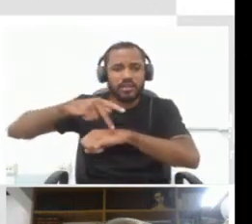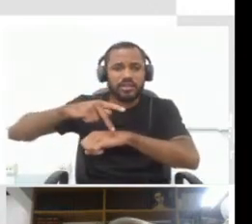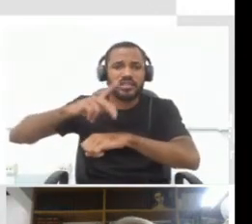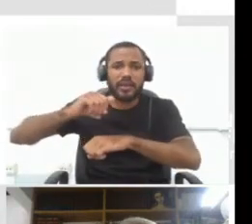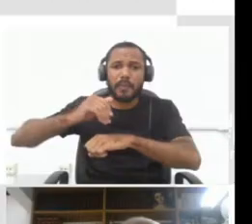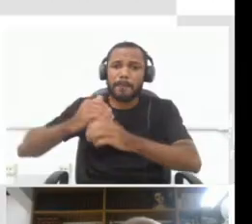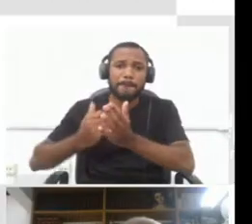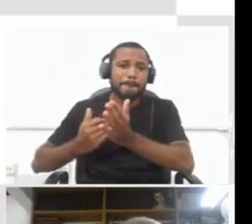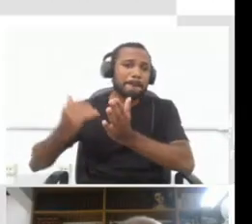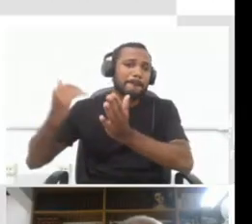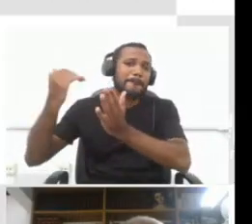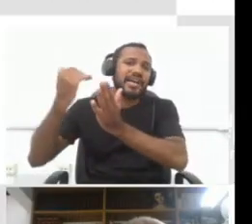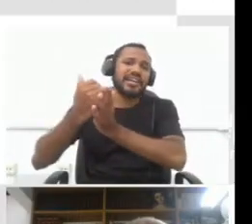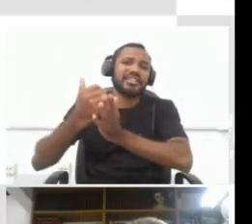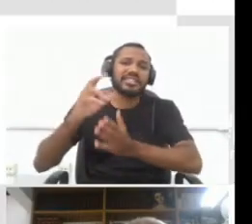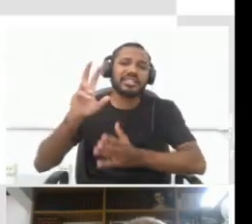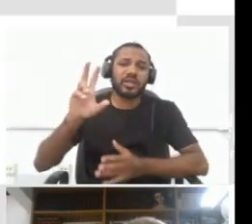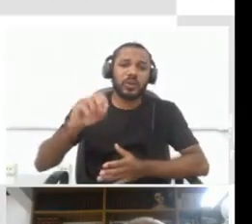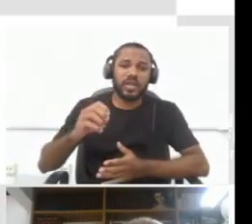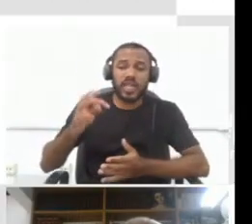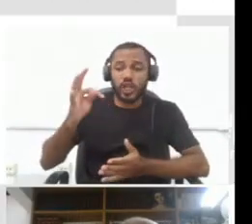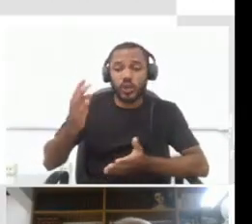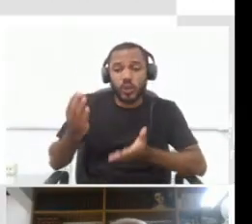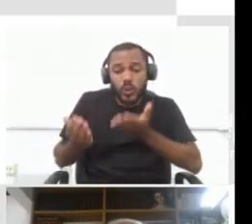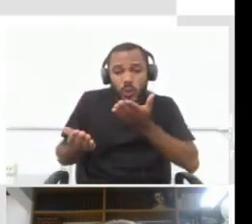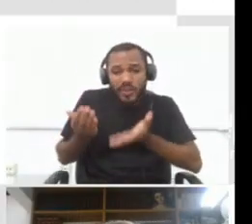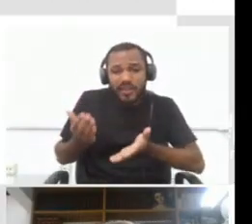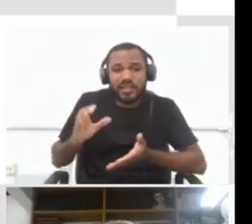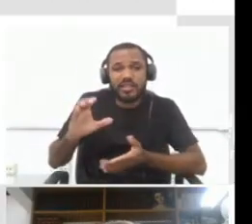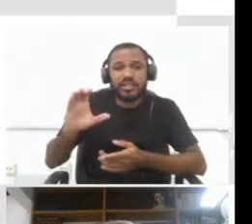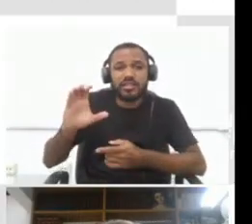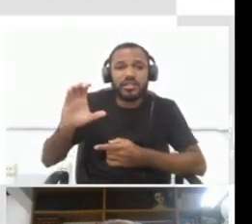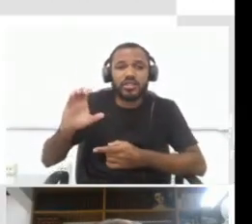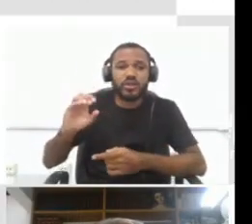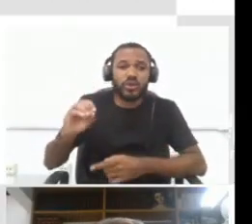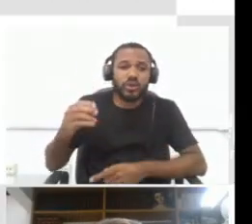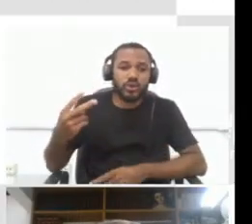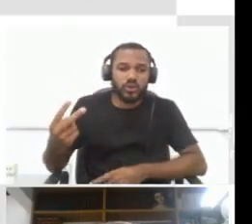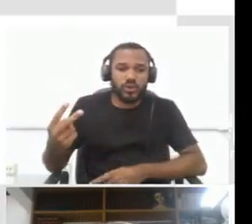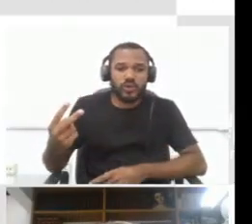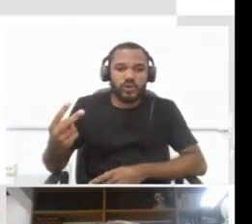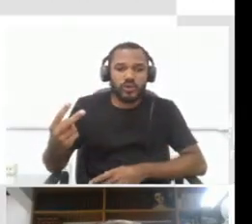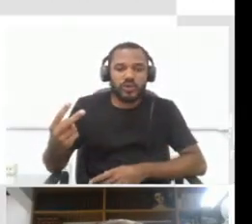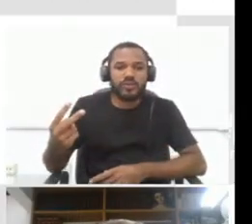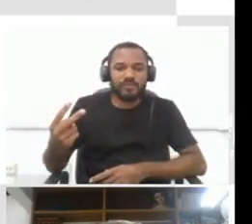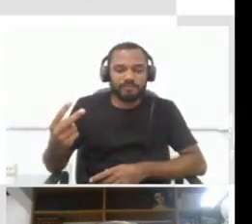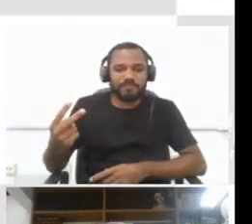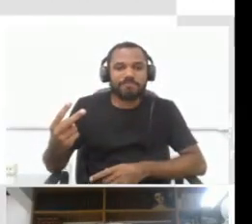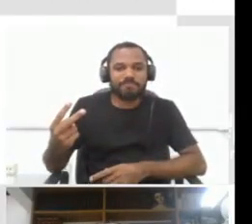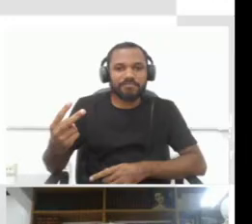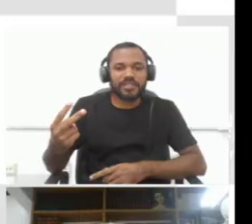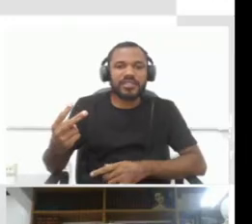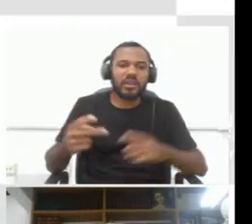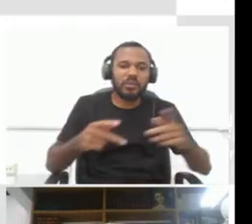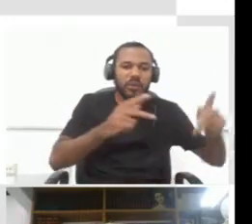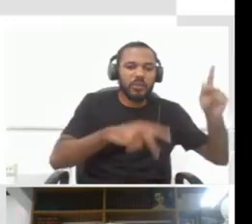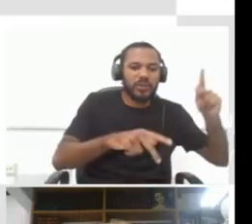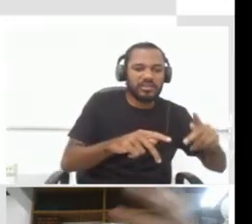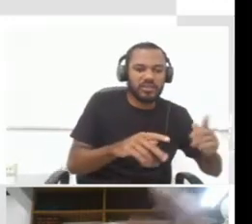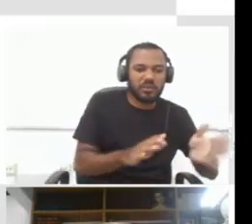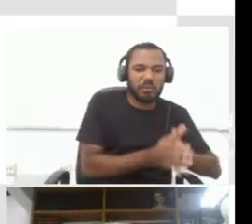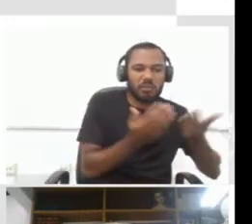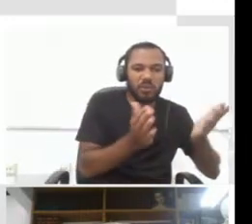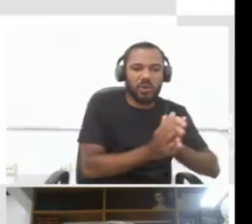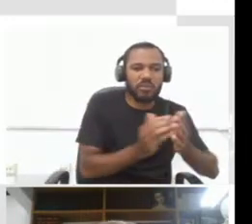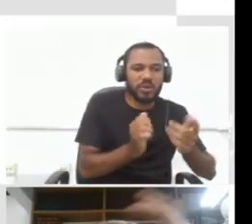pessoa, ou seja, mais de 1000 vezes superior à pegada per capita do 1% da população mais pobre. Então, é claro que nós